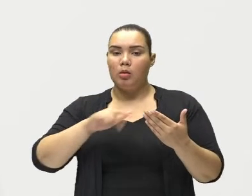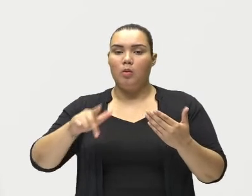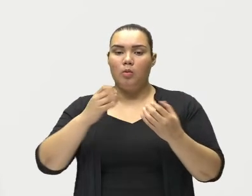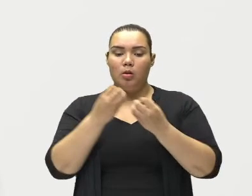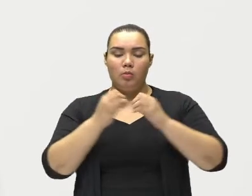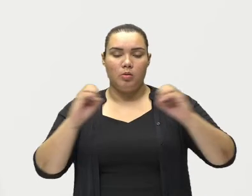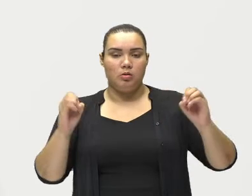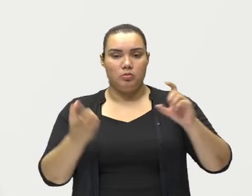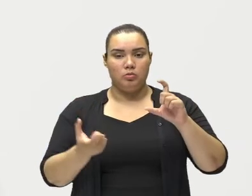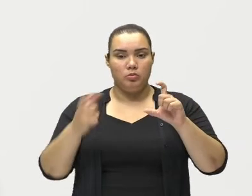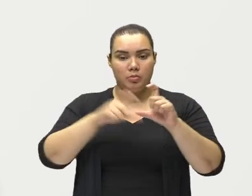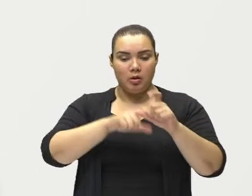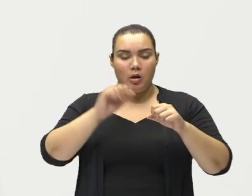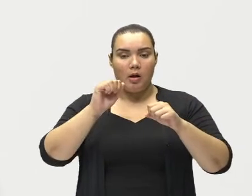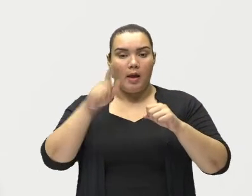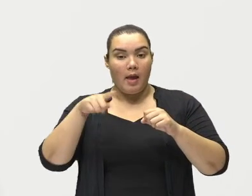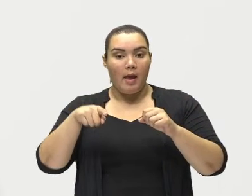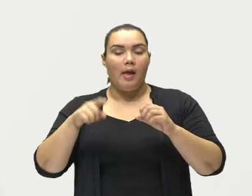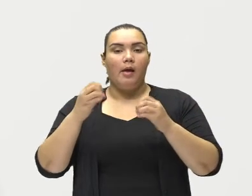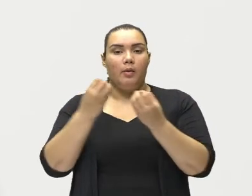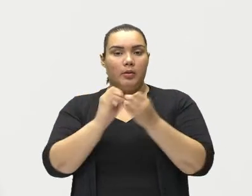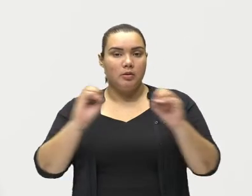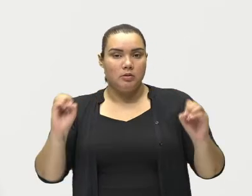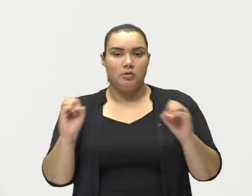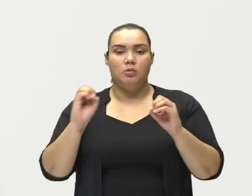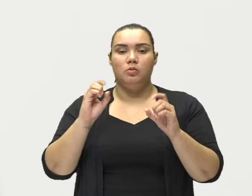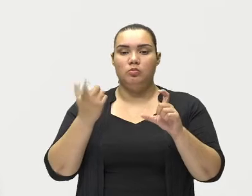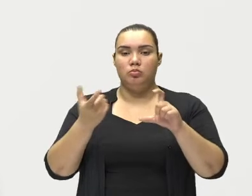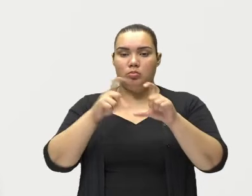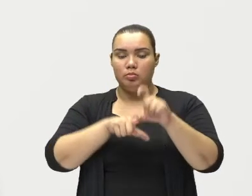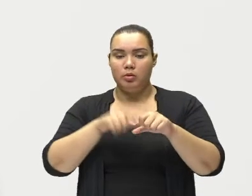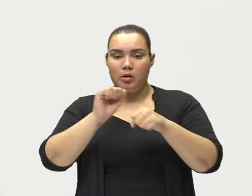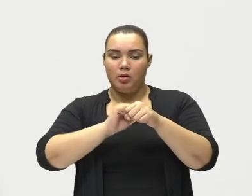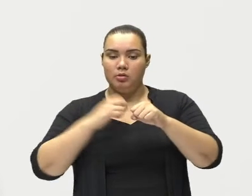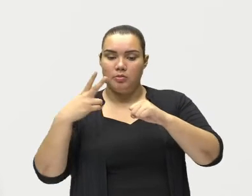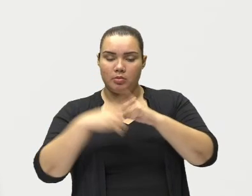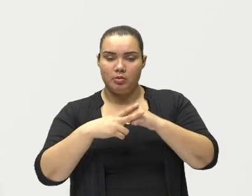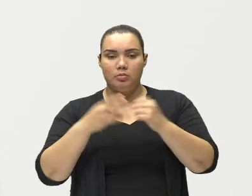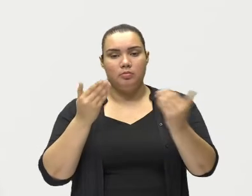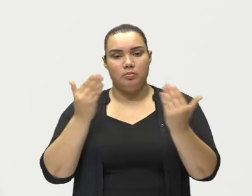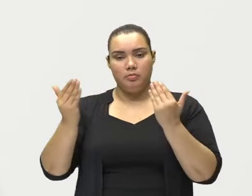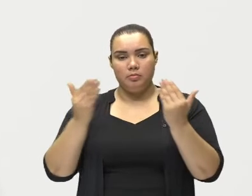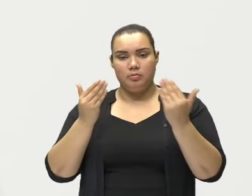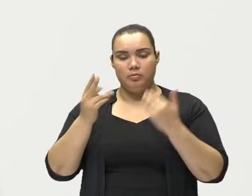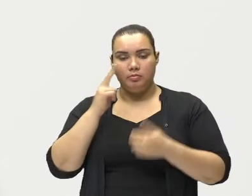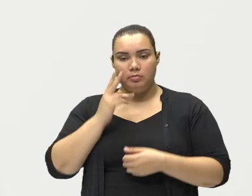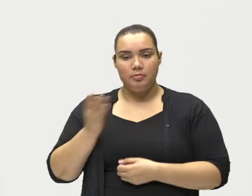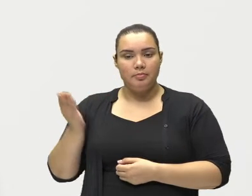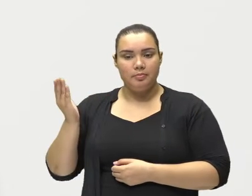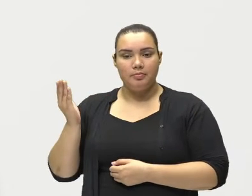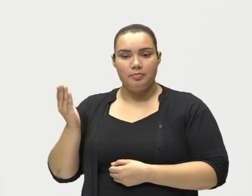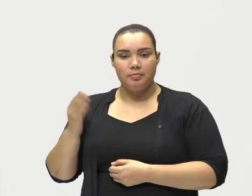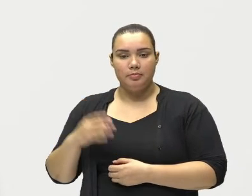subordinada adverbial, porque ela indica uma circunstância de comparação. Está aqui, ó, comparação.